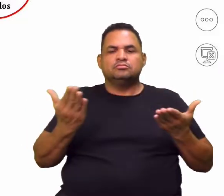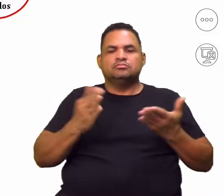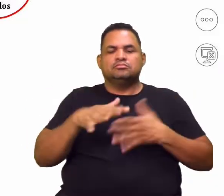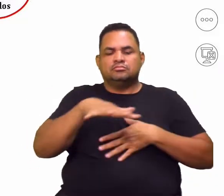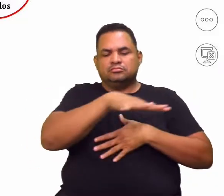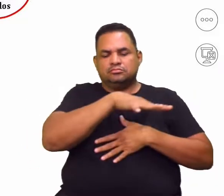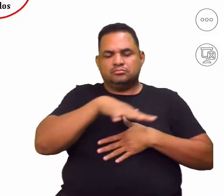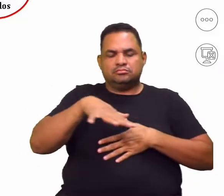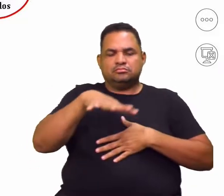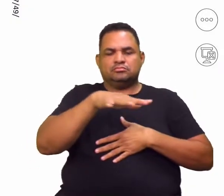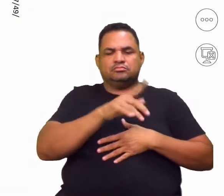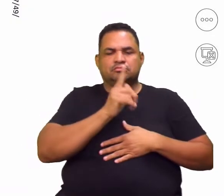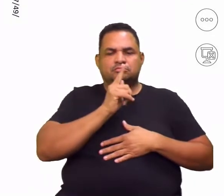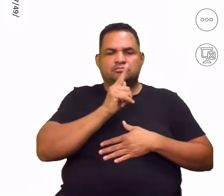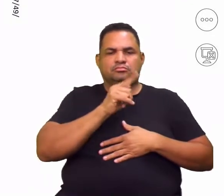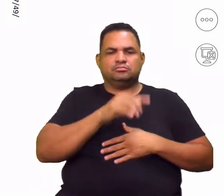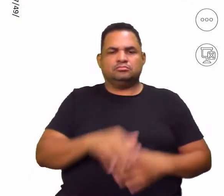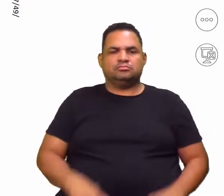ambiente externo.